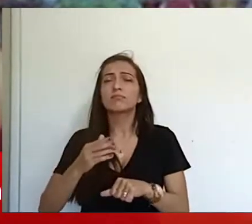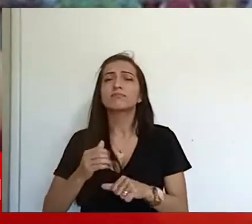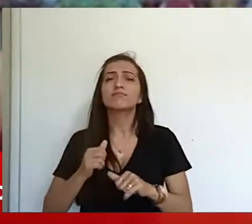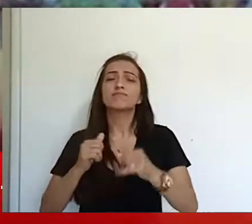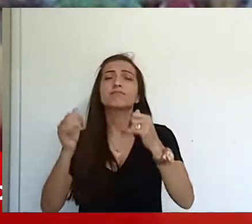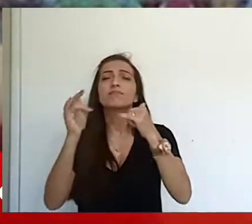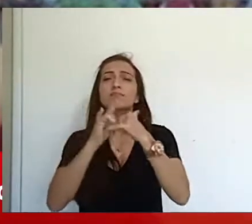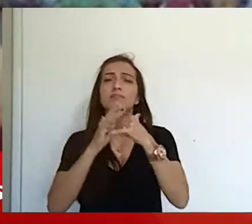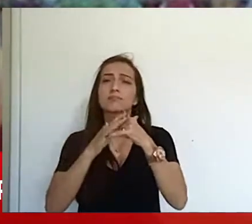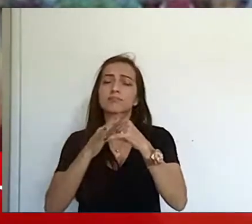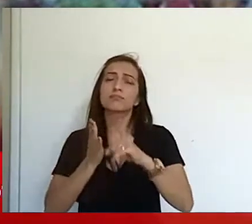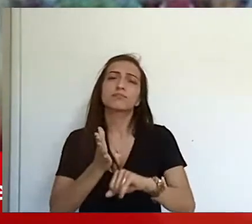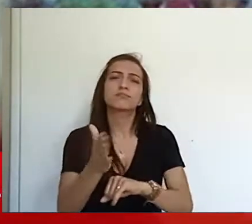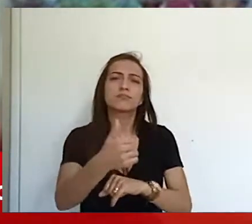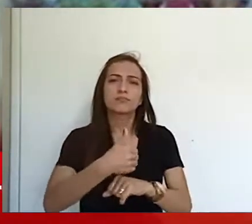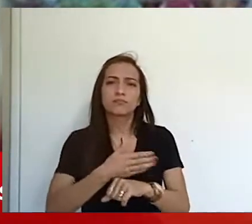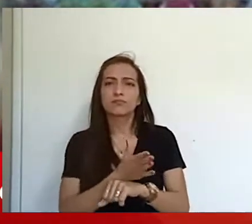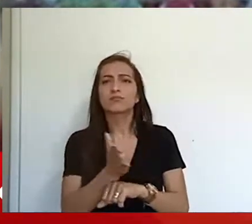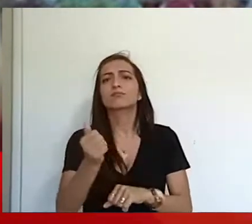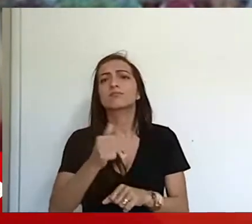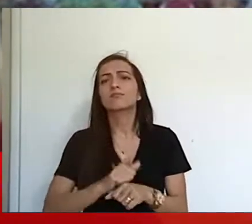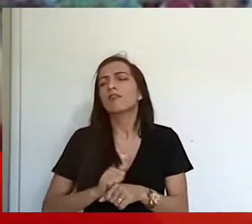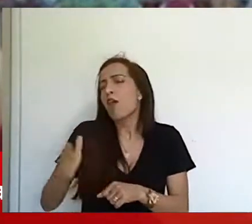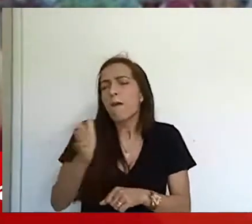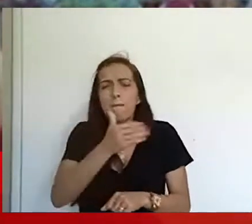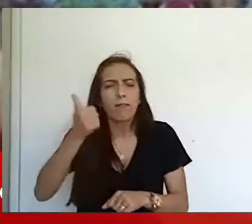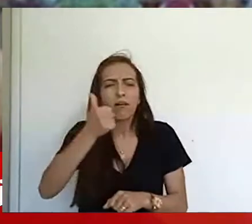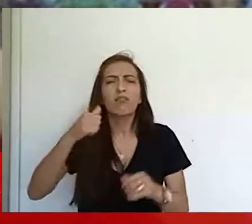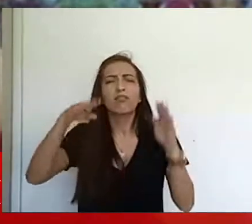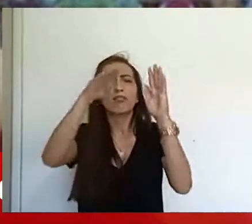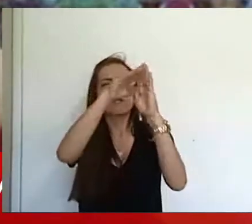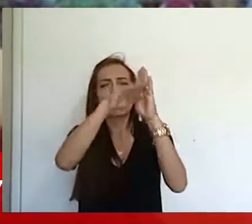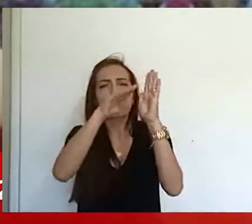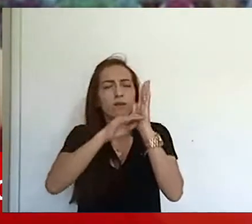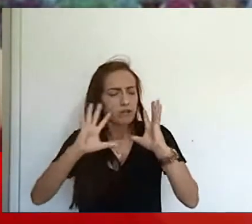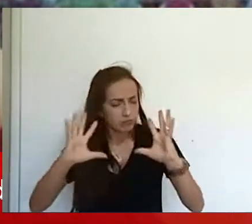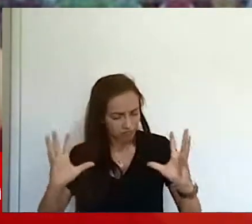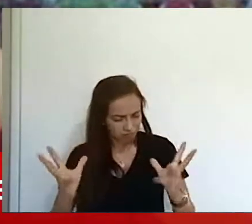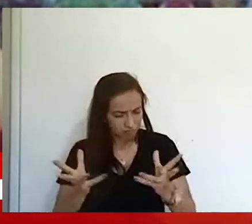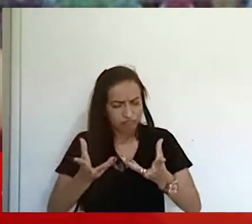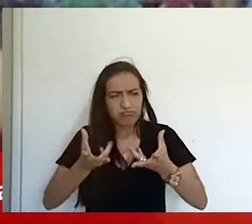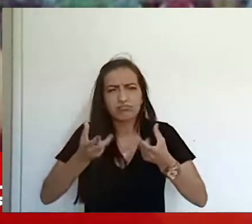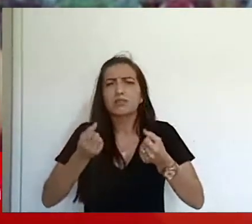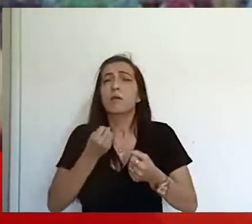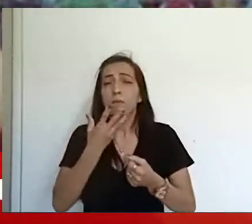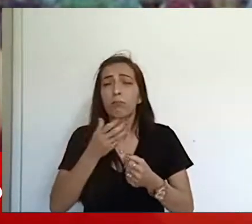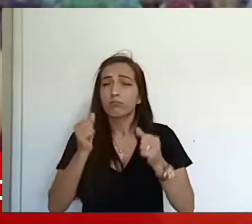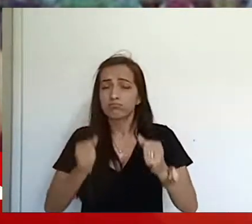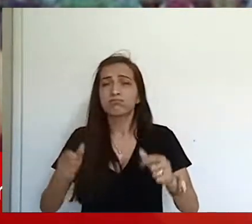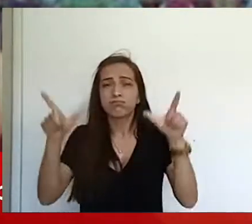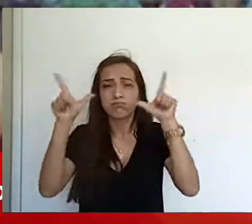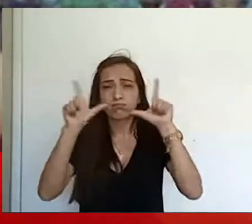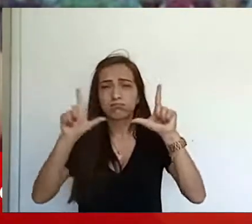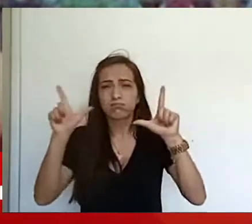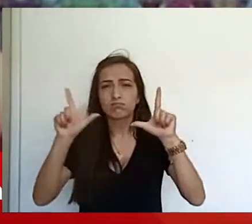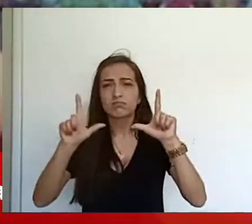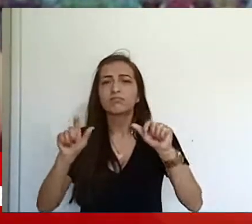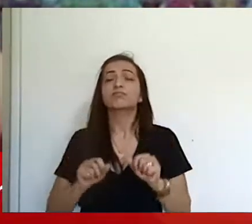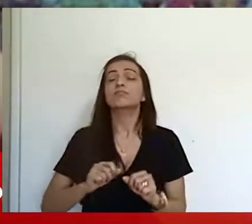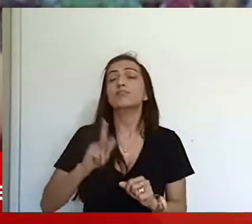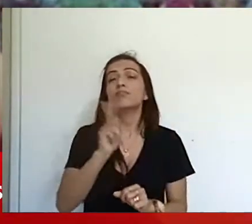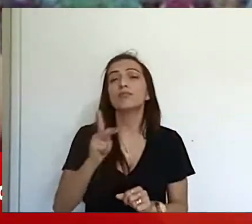FONEC, tem programas maravilhosos. Eu até vou sugerir o programa do professor Luiz Carlos Freitas, não me lembro